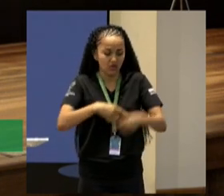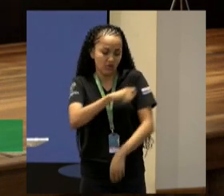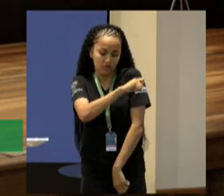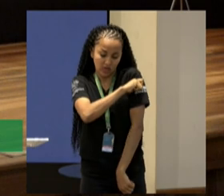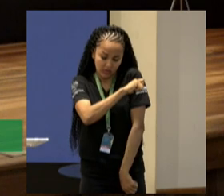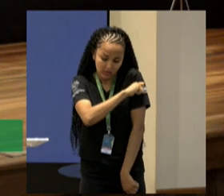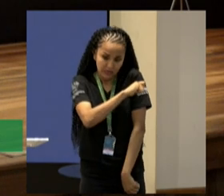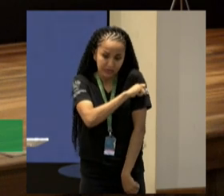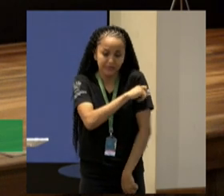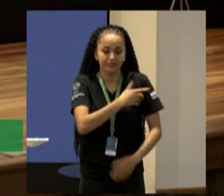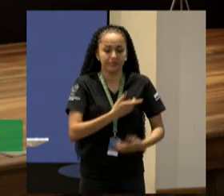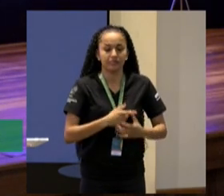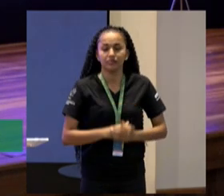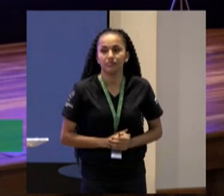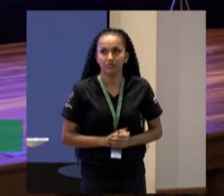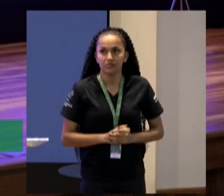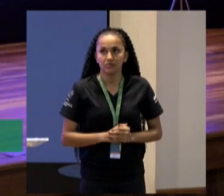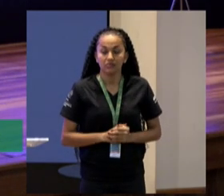estudantes.